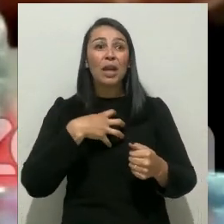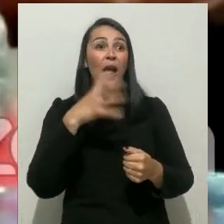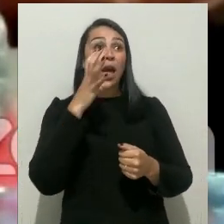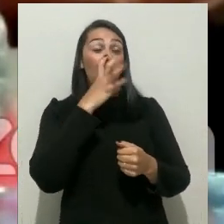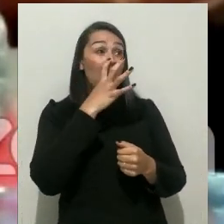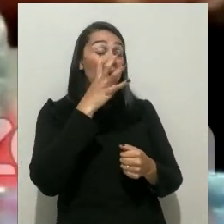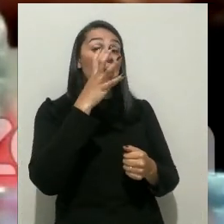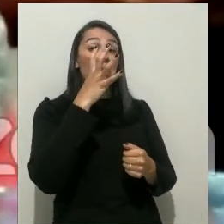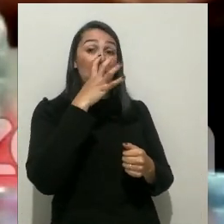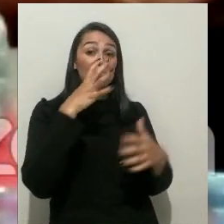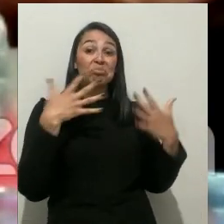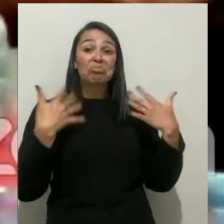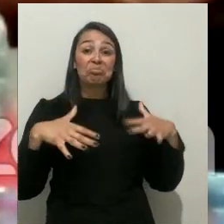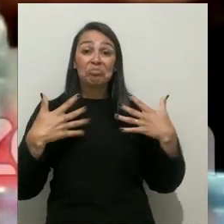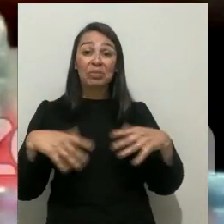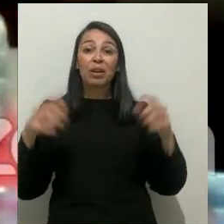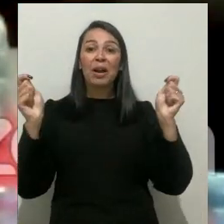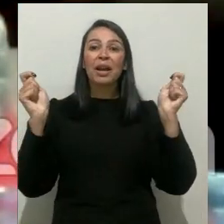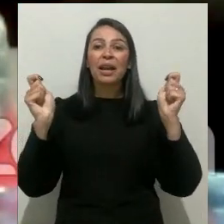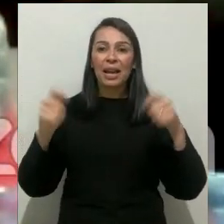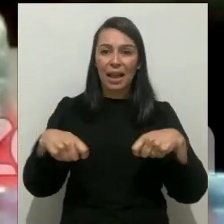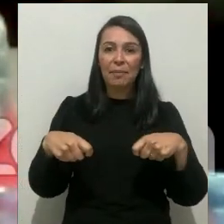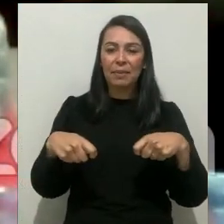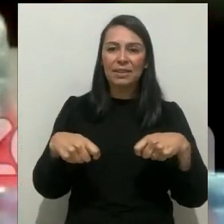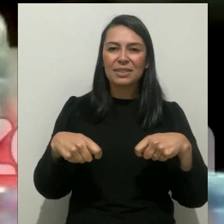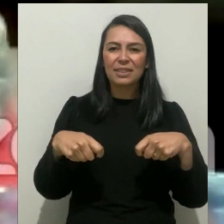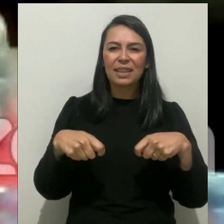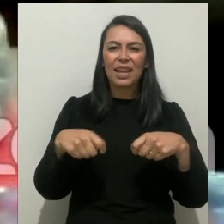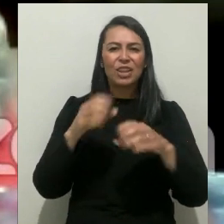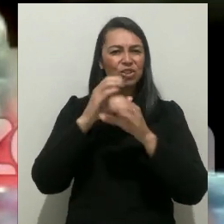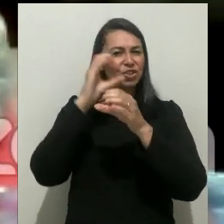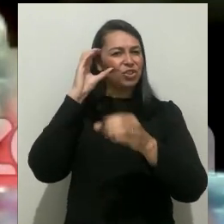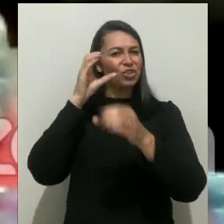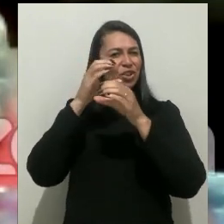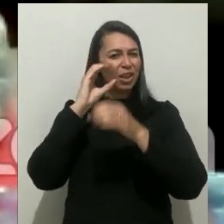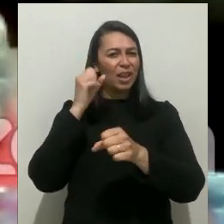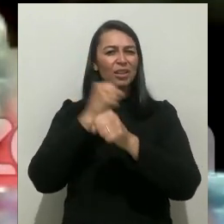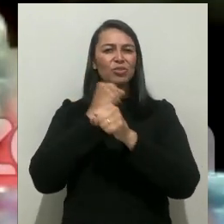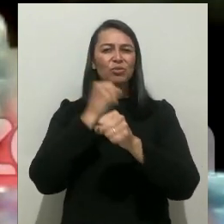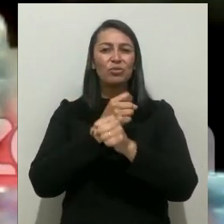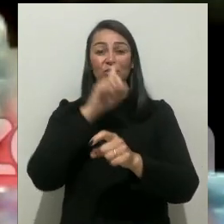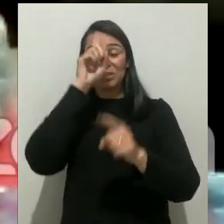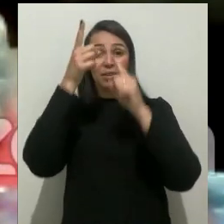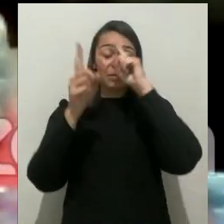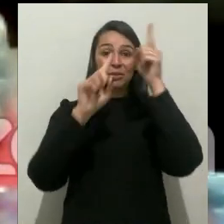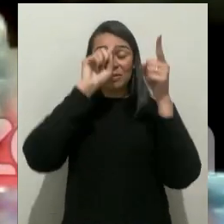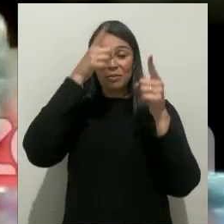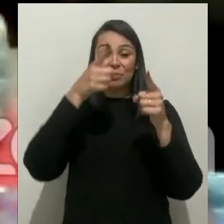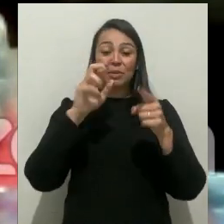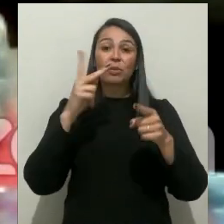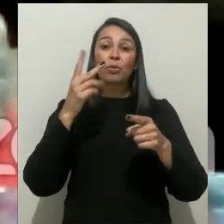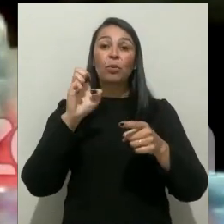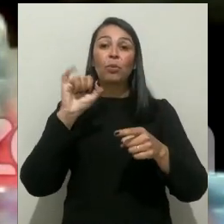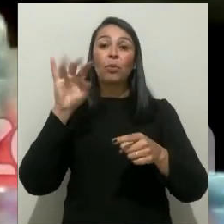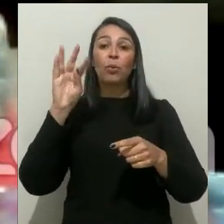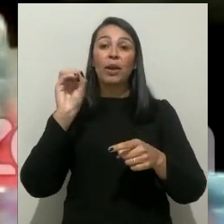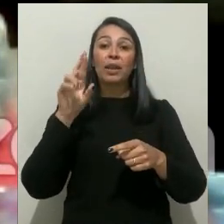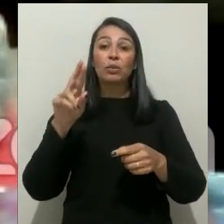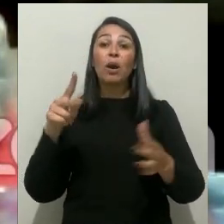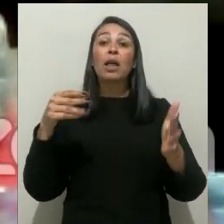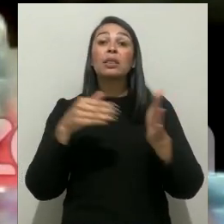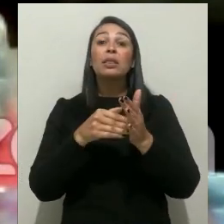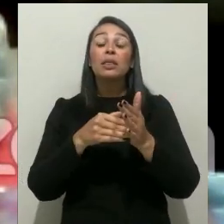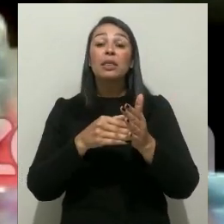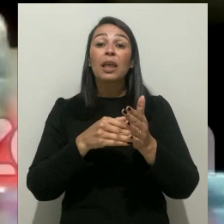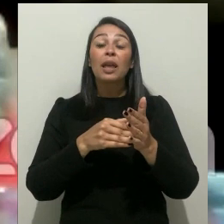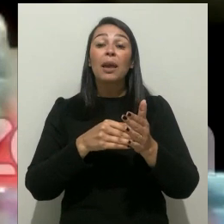com a capacidade, aí o João vai entrar, de engenharia, de construção, de criatividade. O Heitor até poeta era, uma coisa